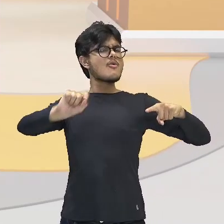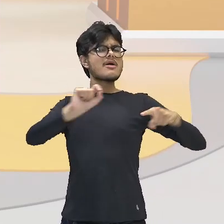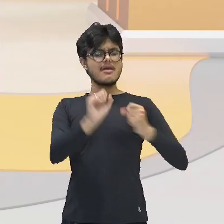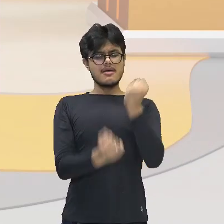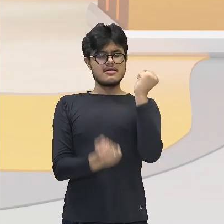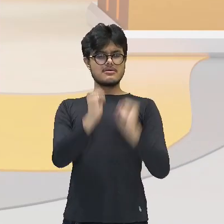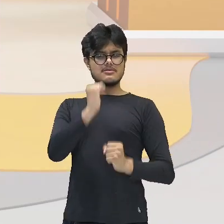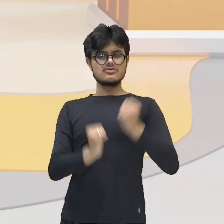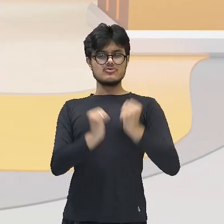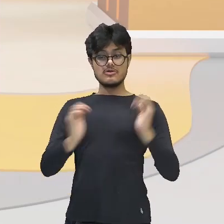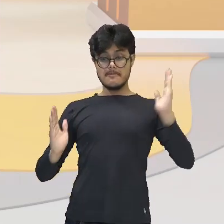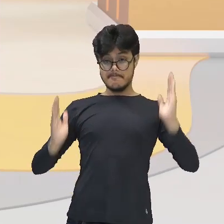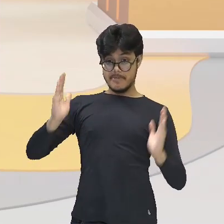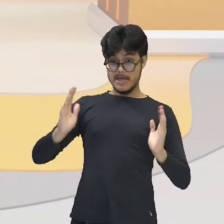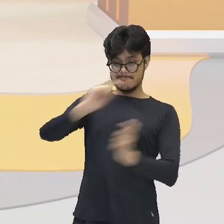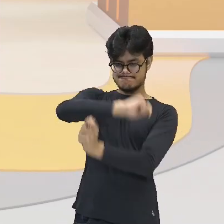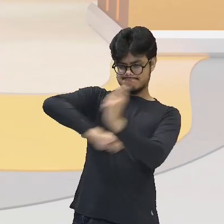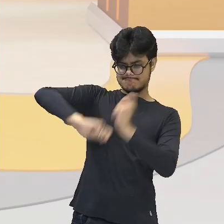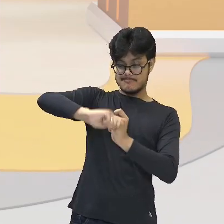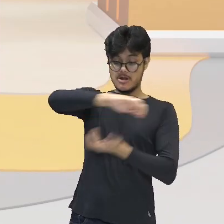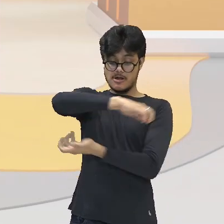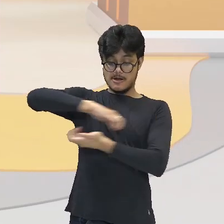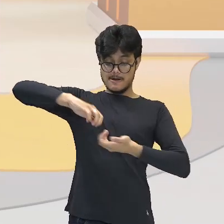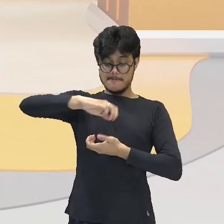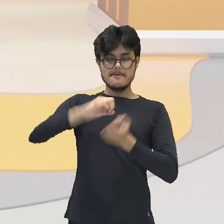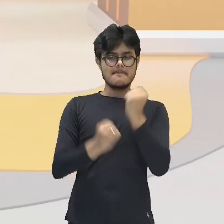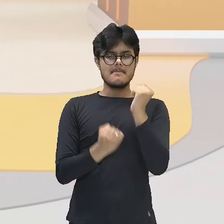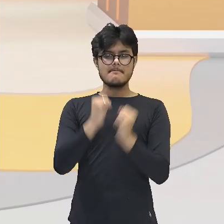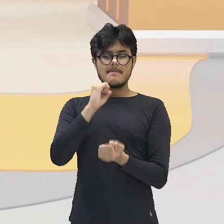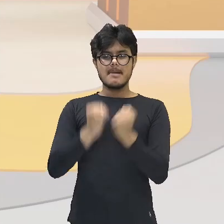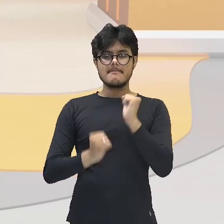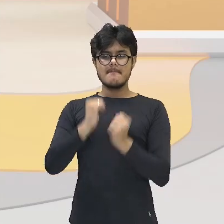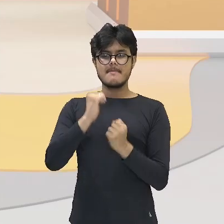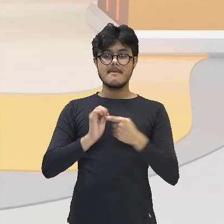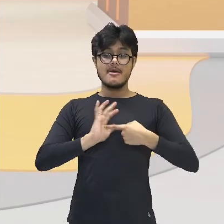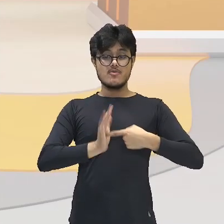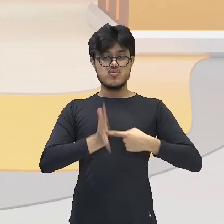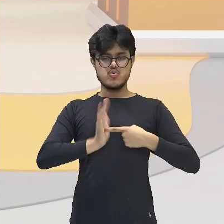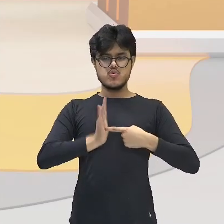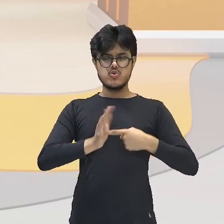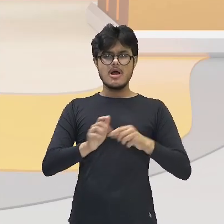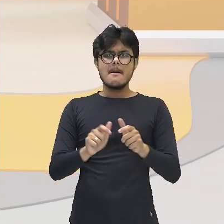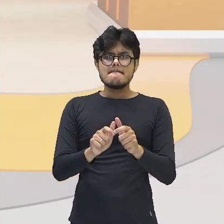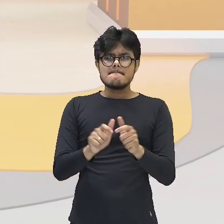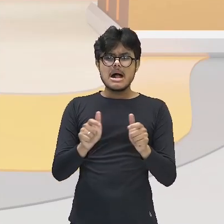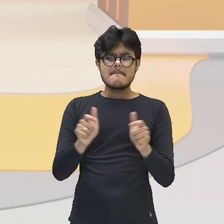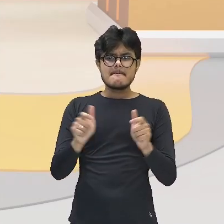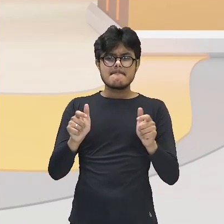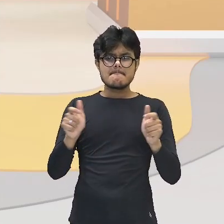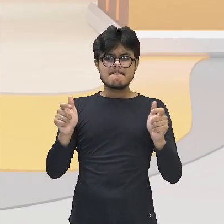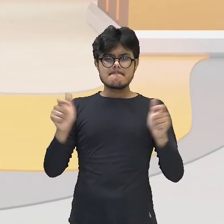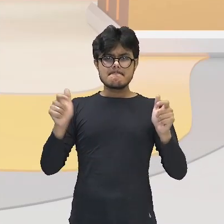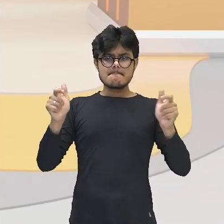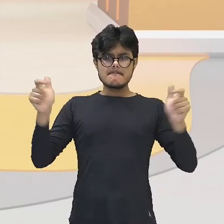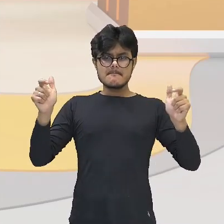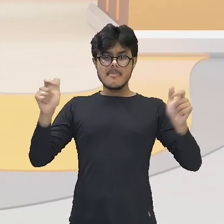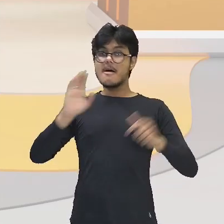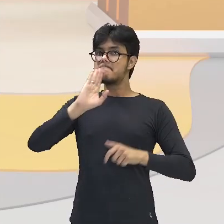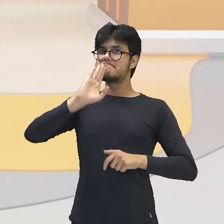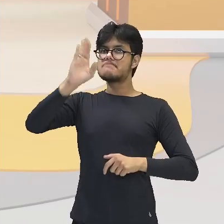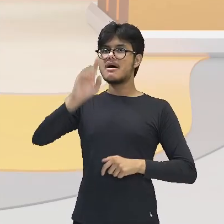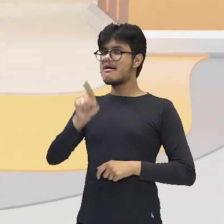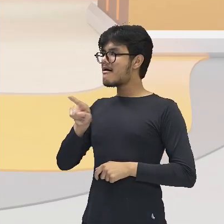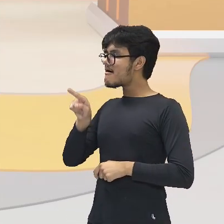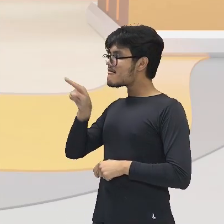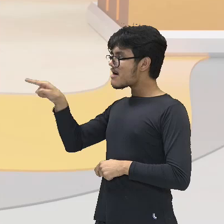surgindo naquele momento da Revolução Industrial, ela começou a se tornar bem maior. Então, graças à máquina a vapor,